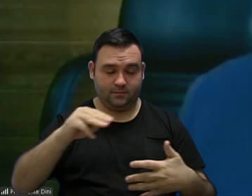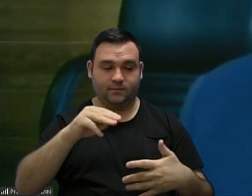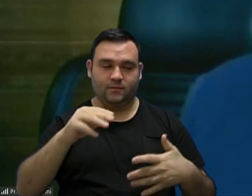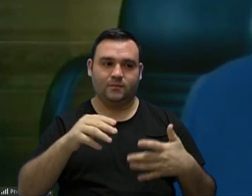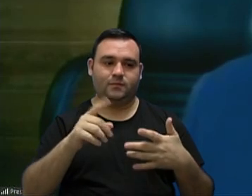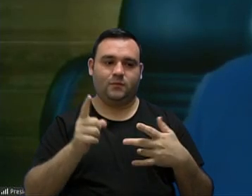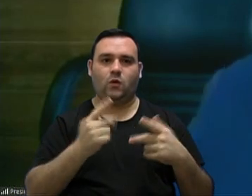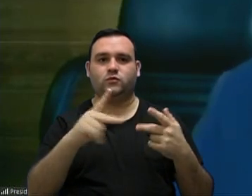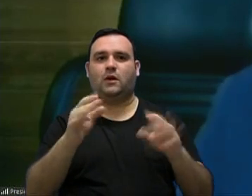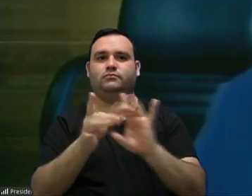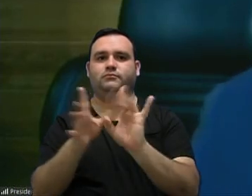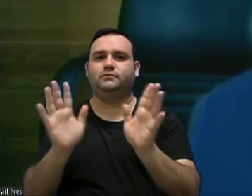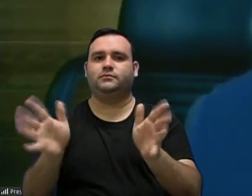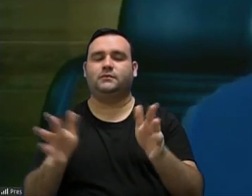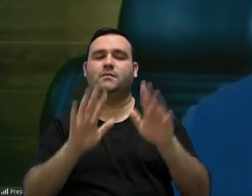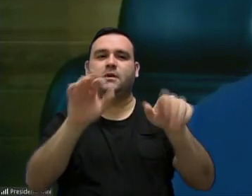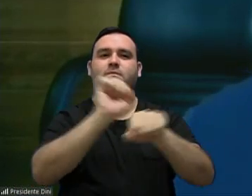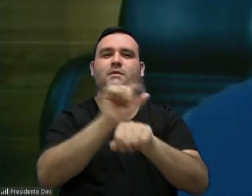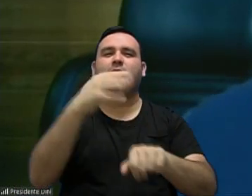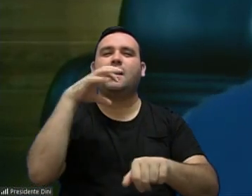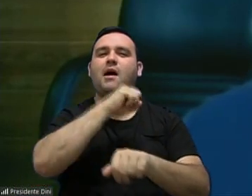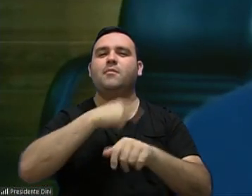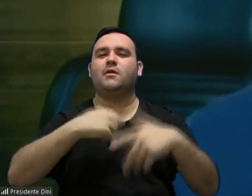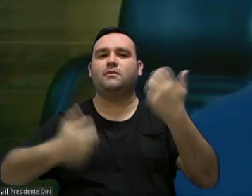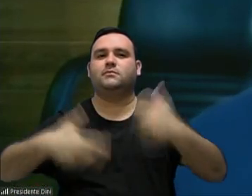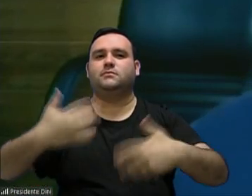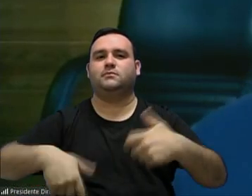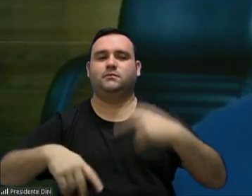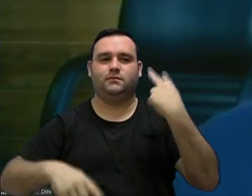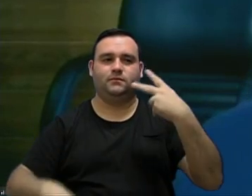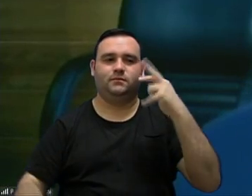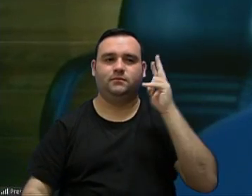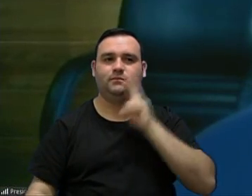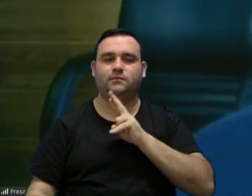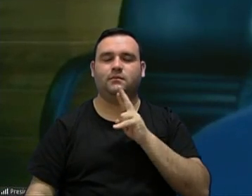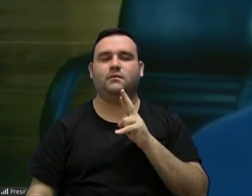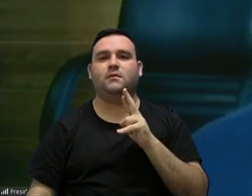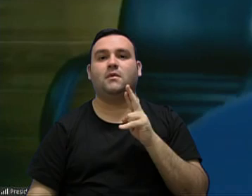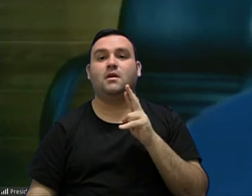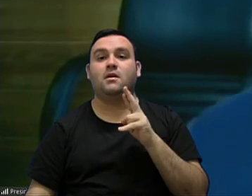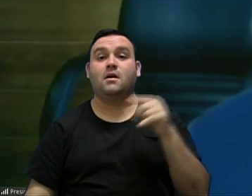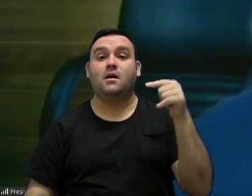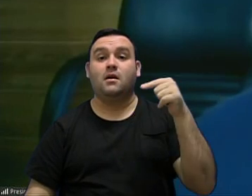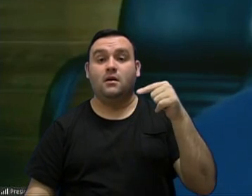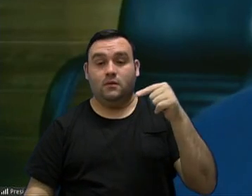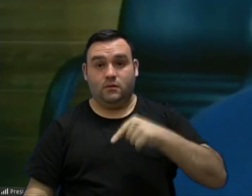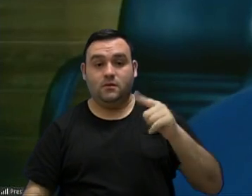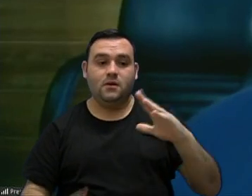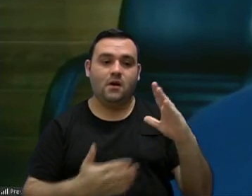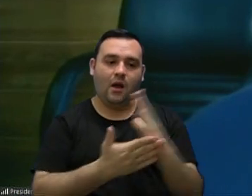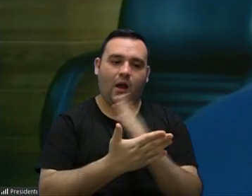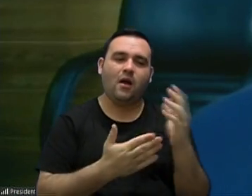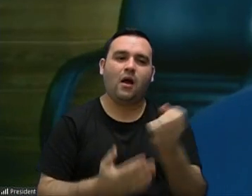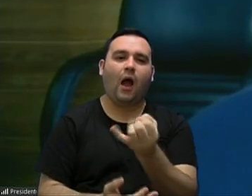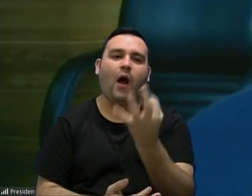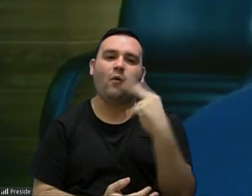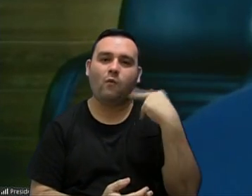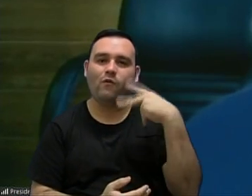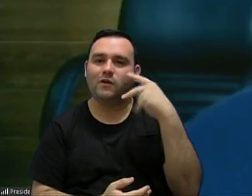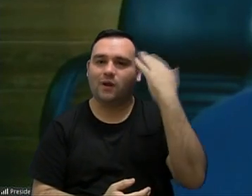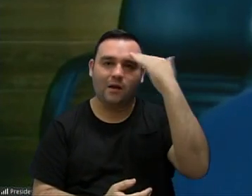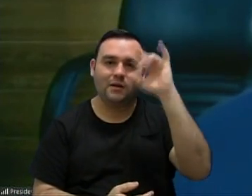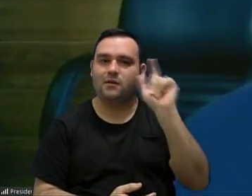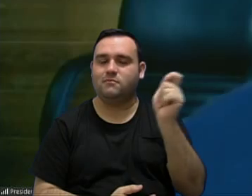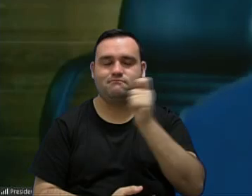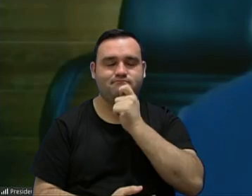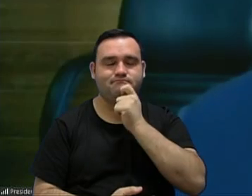Agora, Marinho, o seu está aberto, Marinho. Só deixa eu falar rapidamente, vereador Renan. Aqui nós, alguns vereadores ainda não entendem. Eu